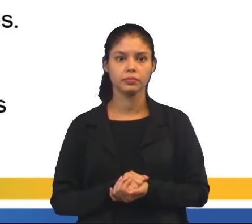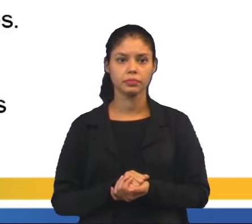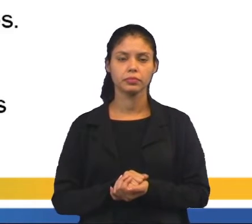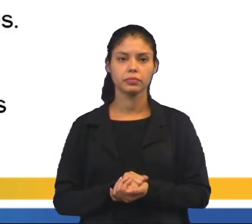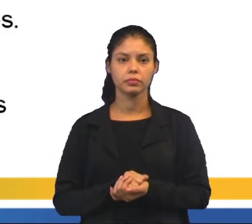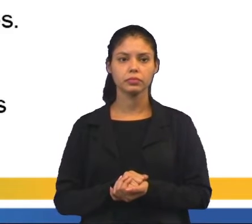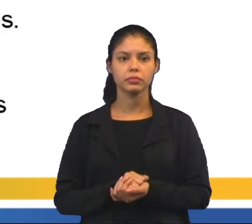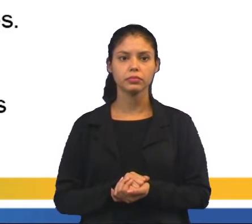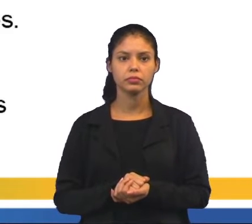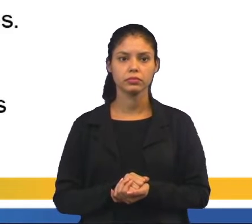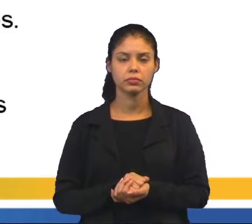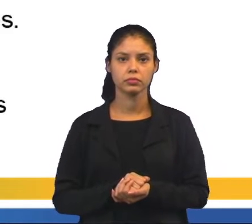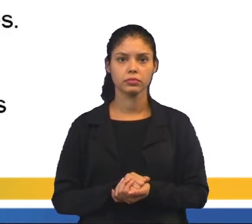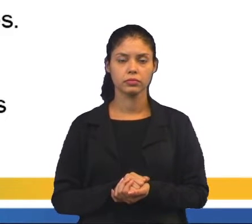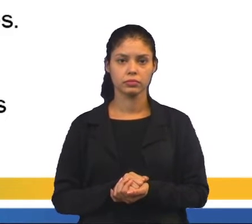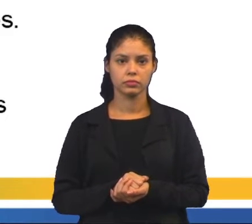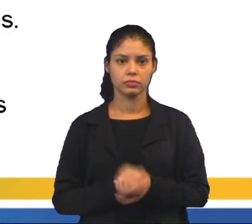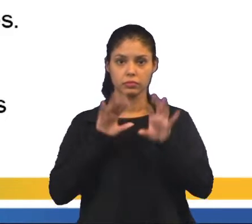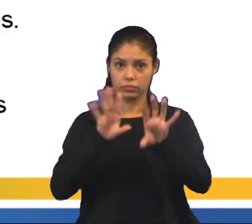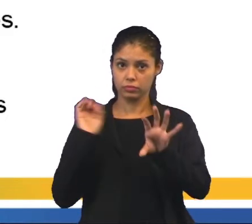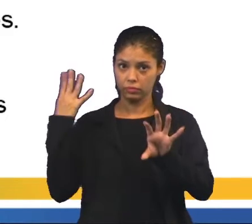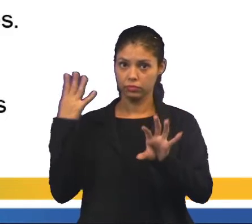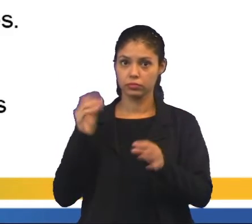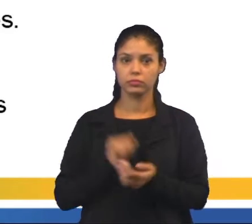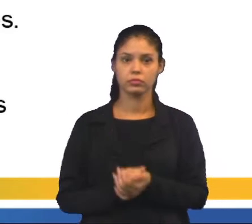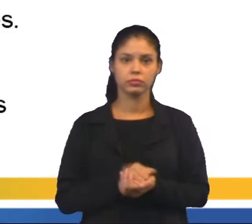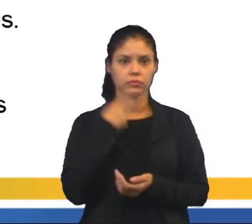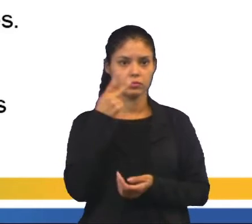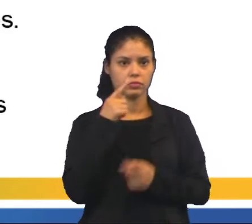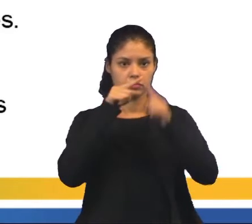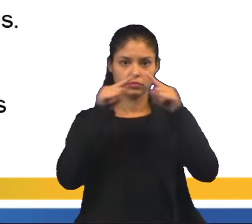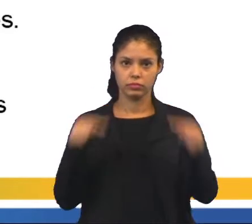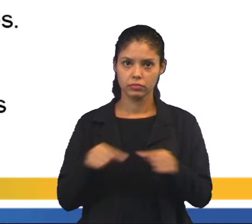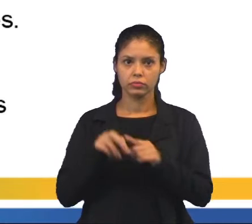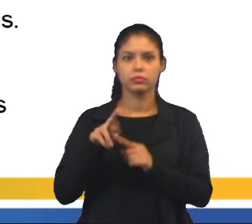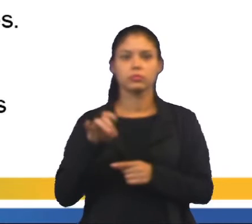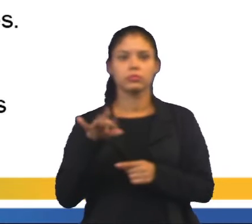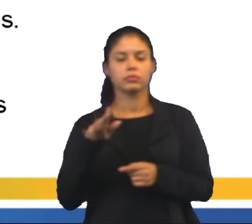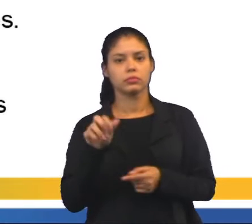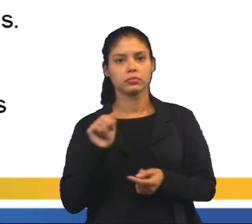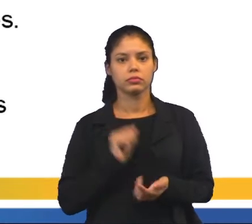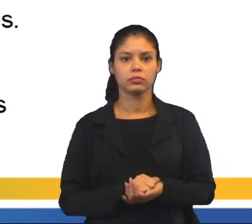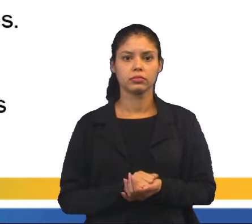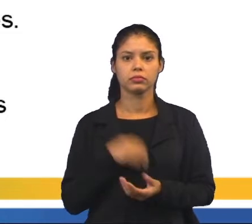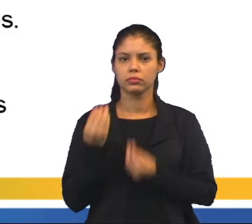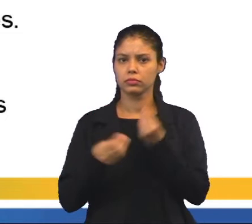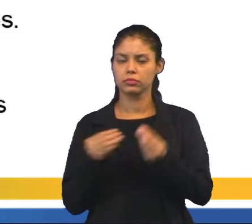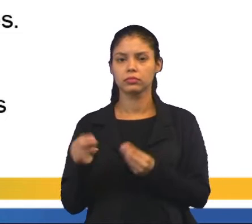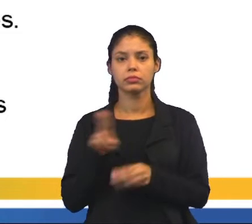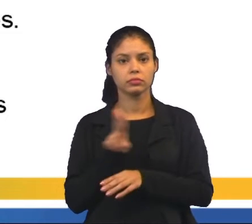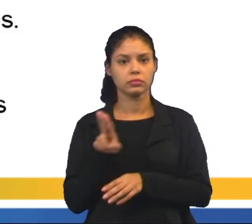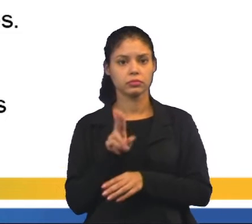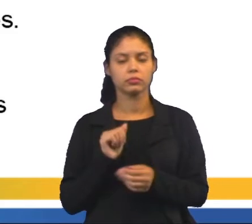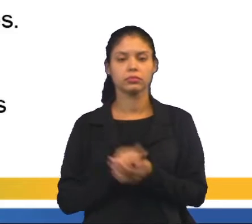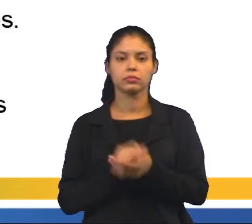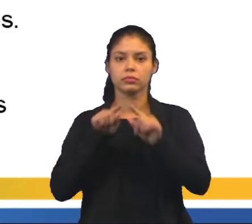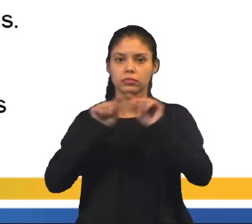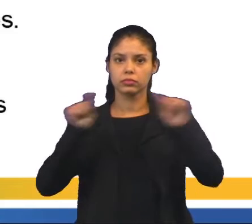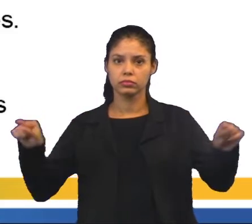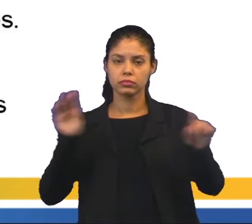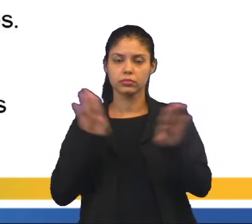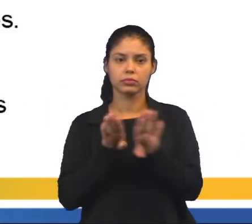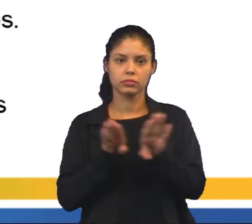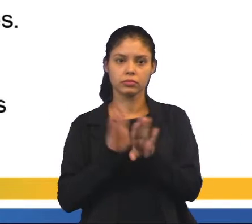Então, vamos lá. Nesse caso aí, agora nós vamos falar do triângulo equilátero. Como nós estamos falando de reta, vamos falar de